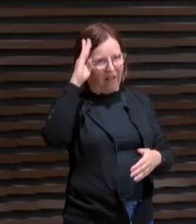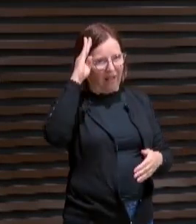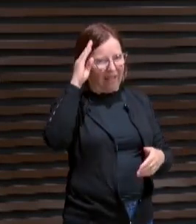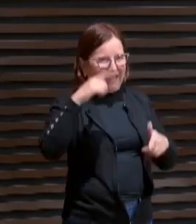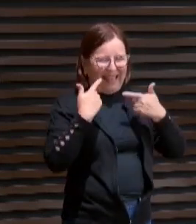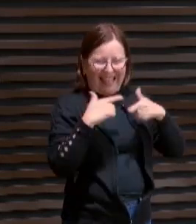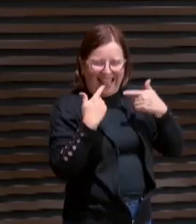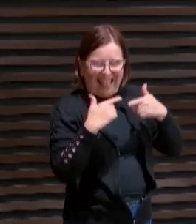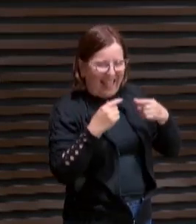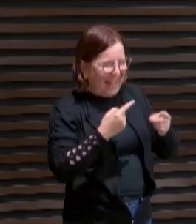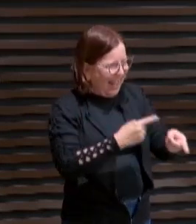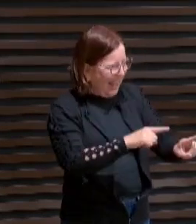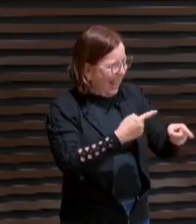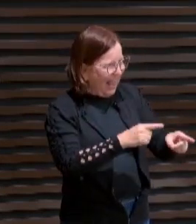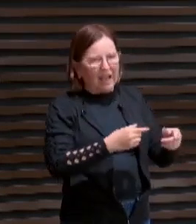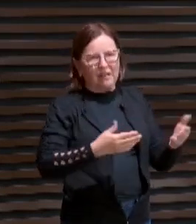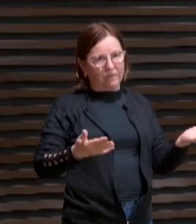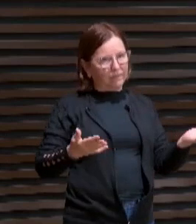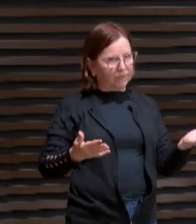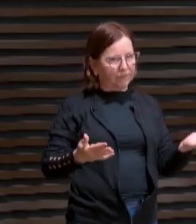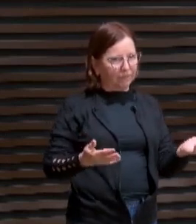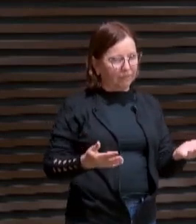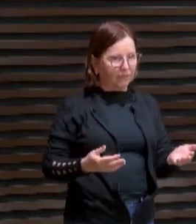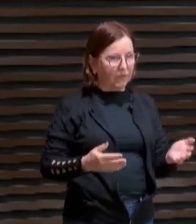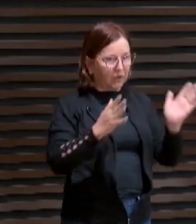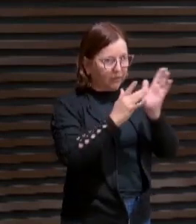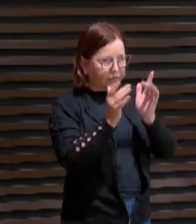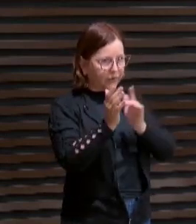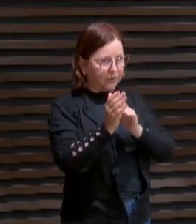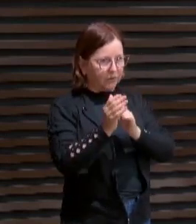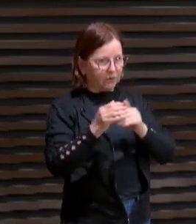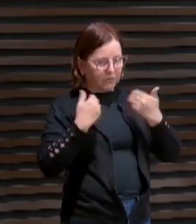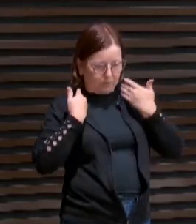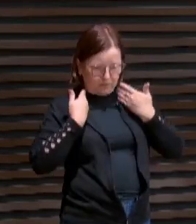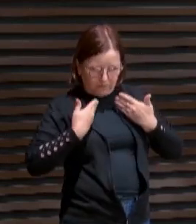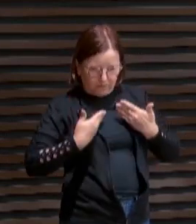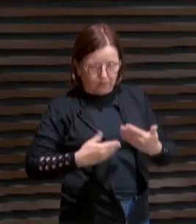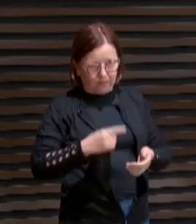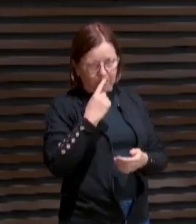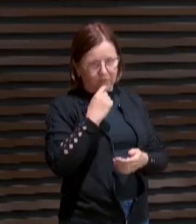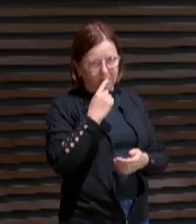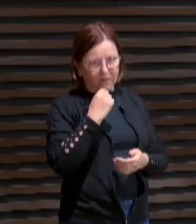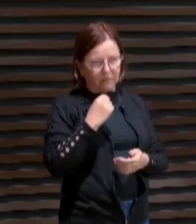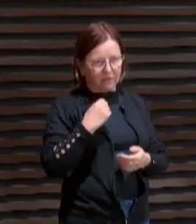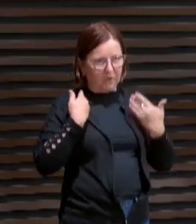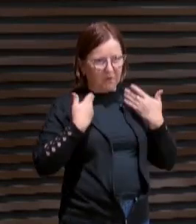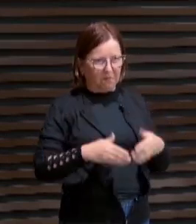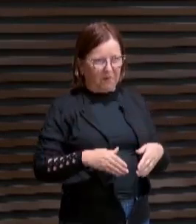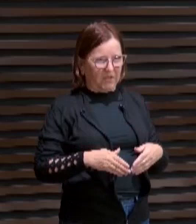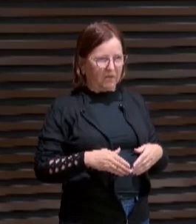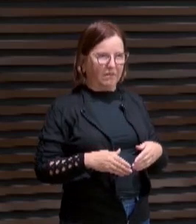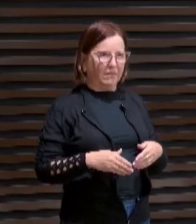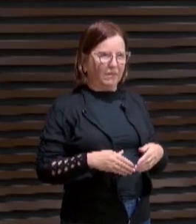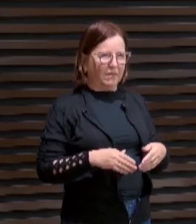deboche em cima dele, ele vestido com aquele manto púrpura, manto de